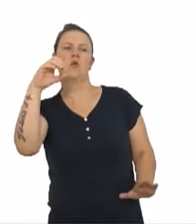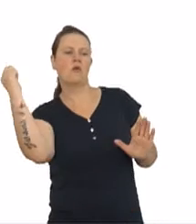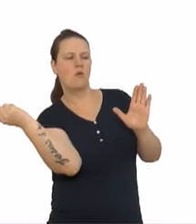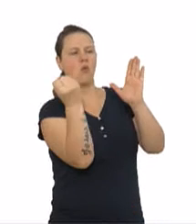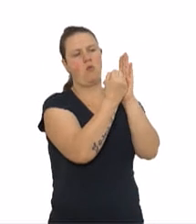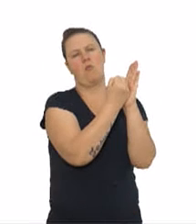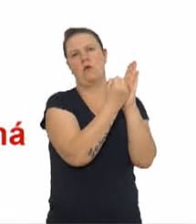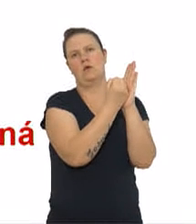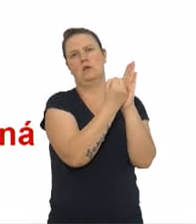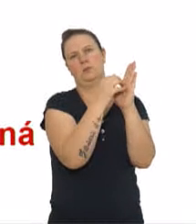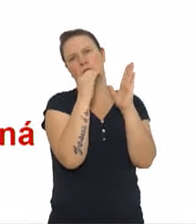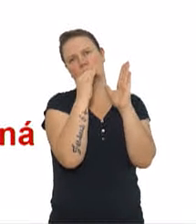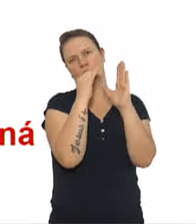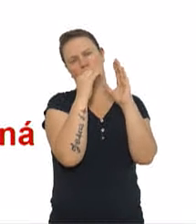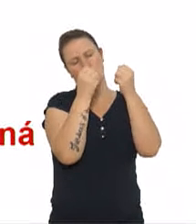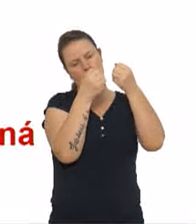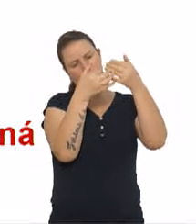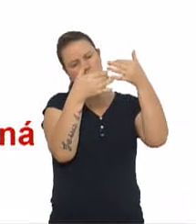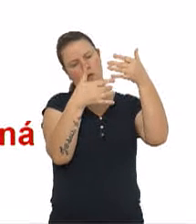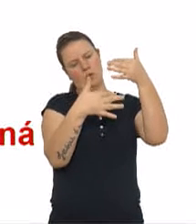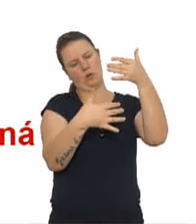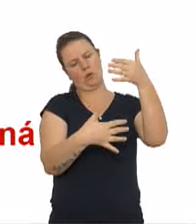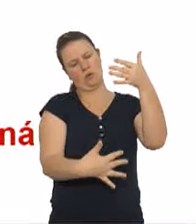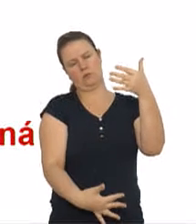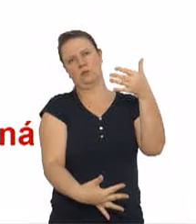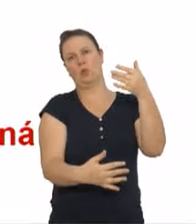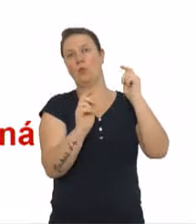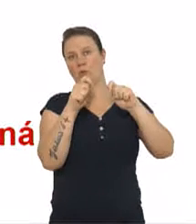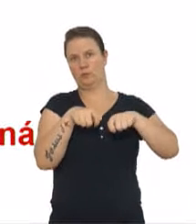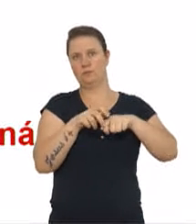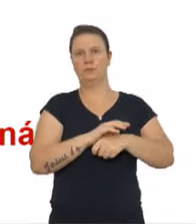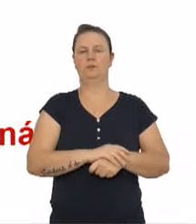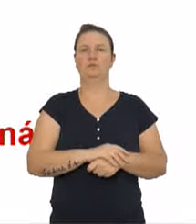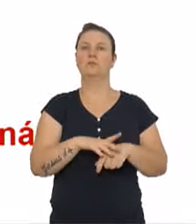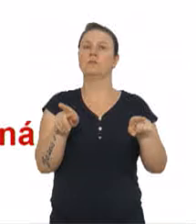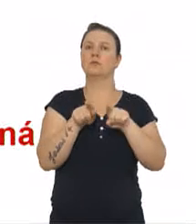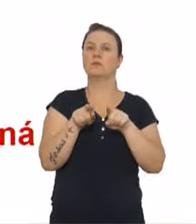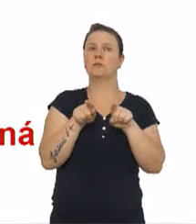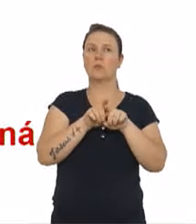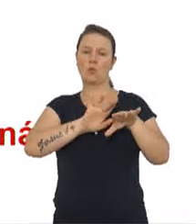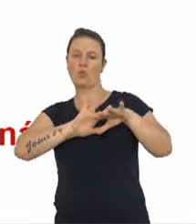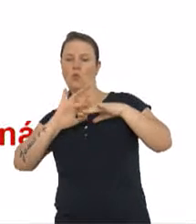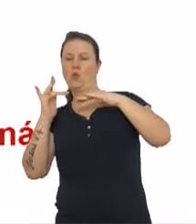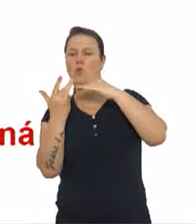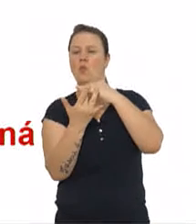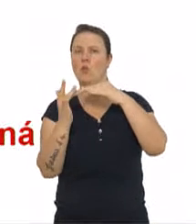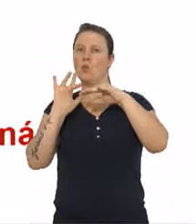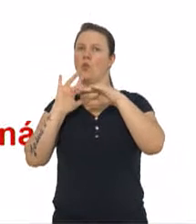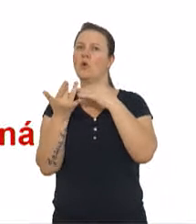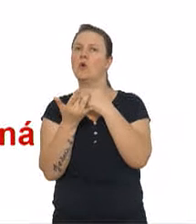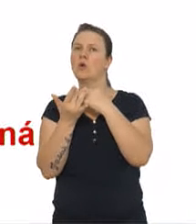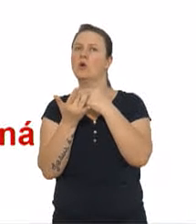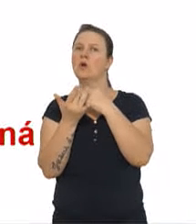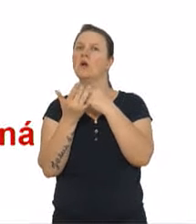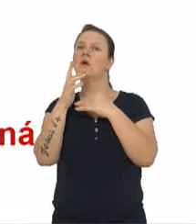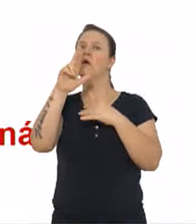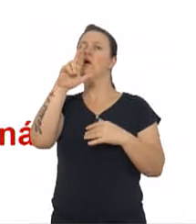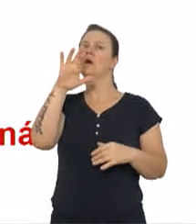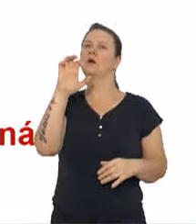marcar uma publicação, uma etiqueta. Retuitear, a ação de tuitear,